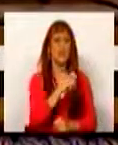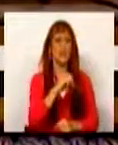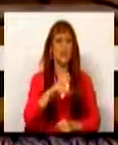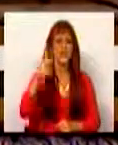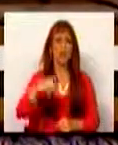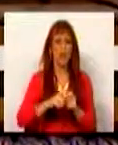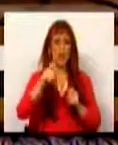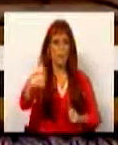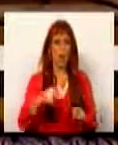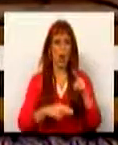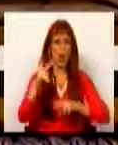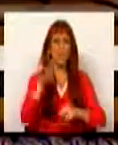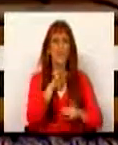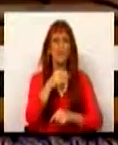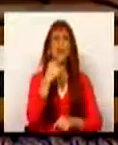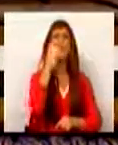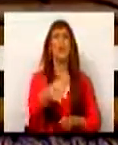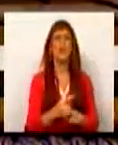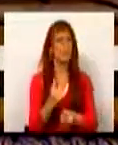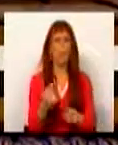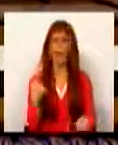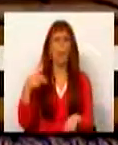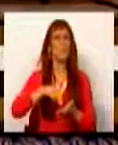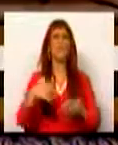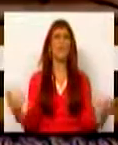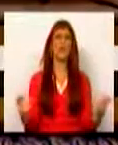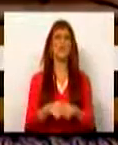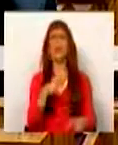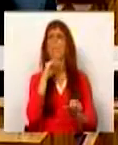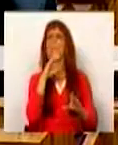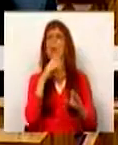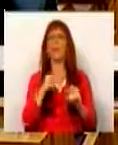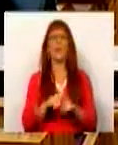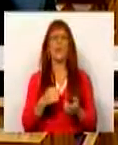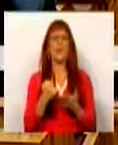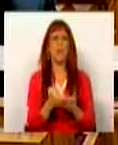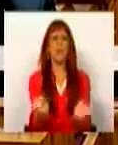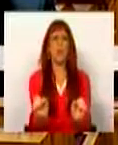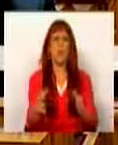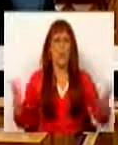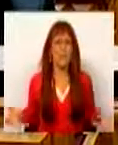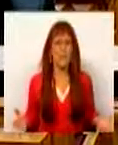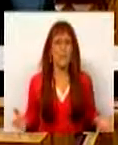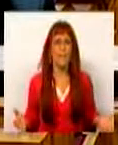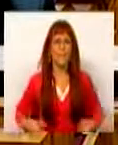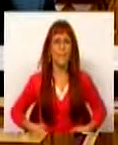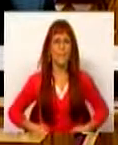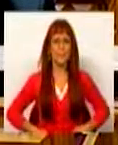300 quilómetros das obras da ferrovia, eu digo-lhe, porque eu não venho para aqui com conversas sem sustentação.